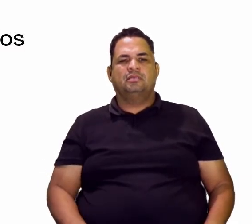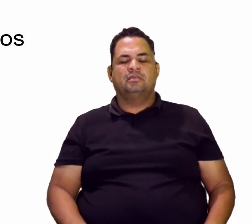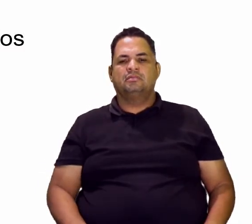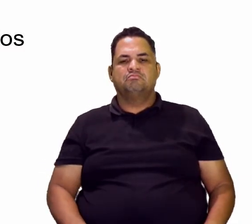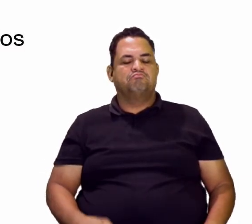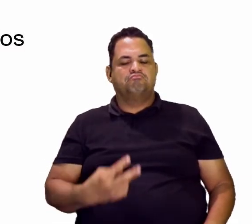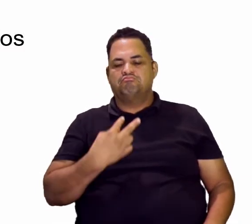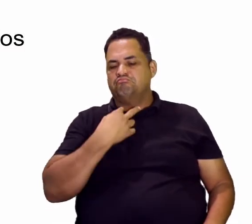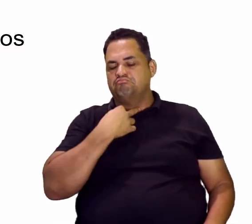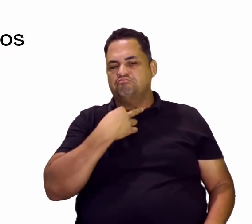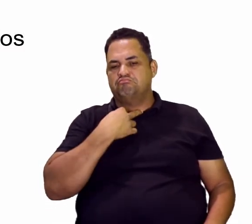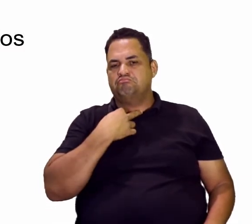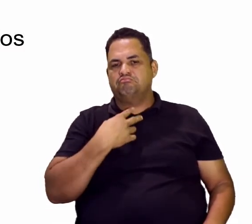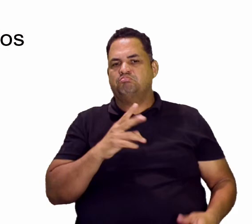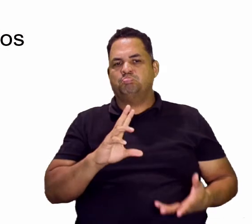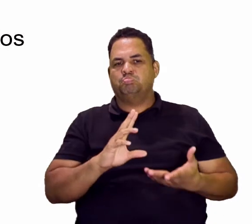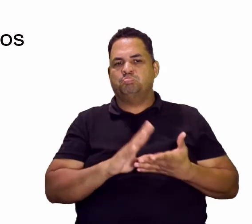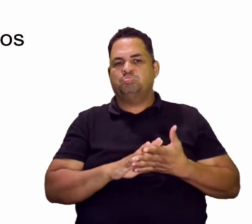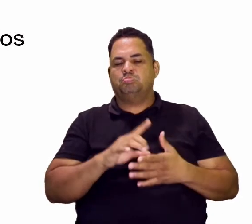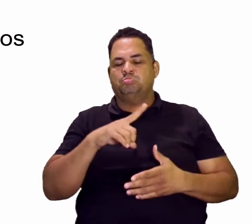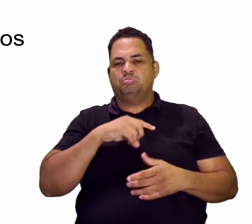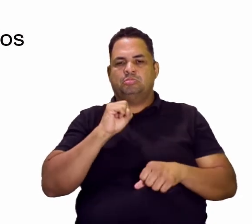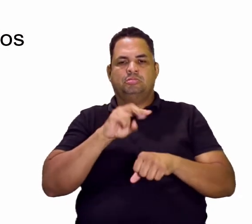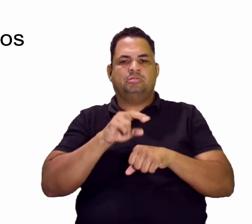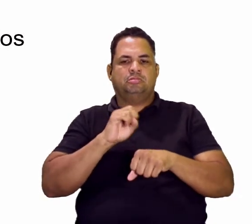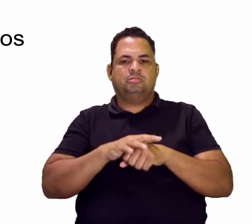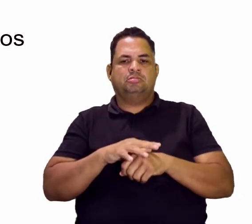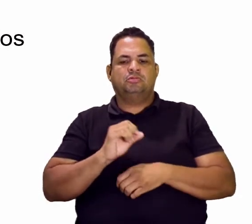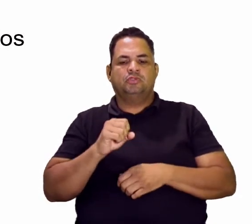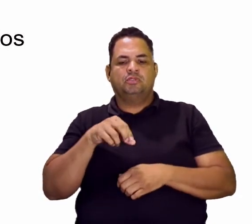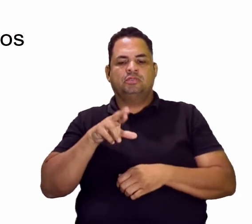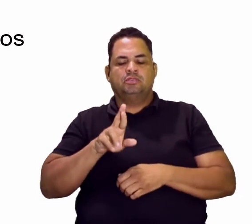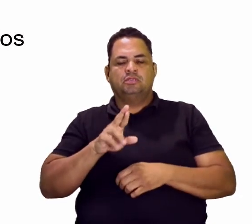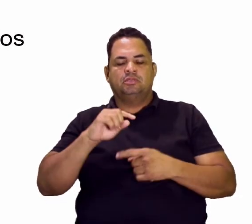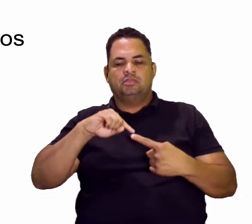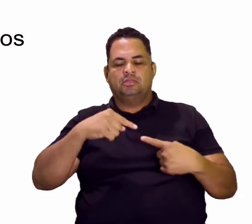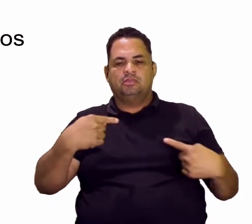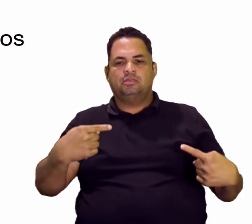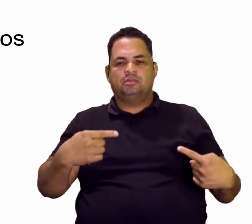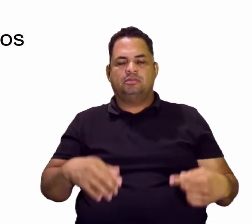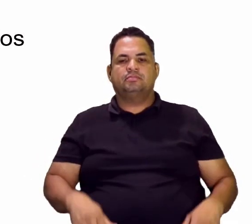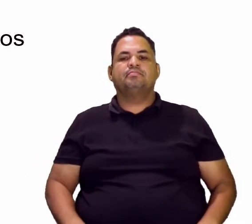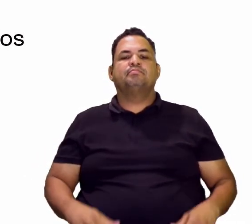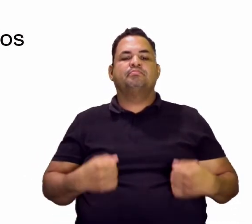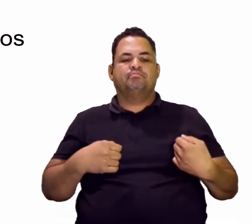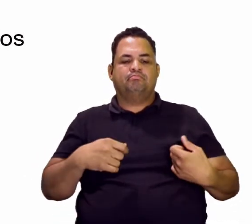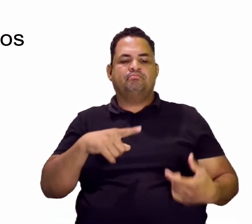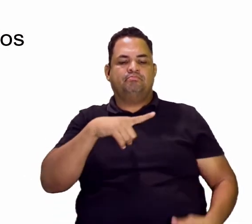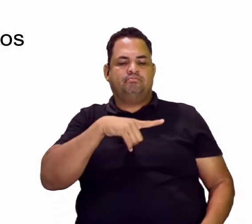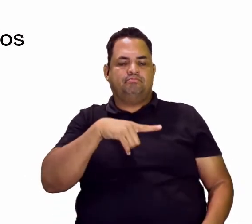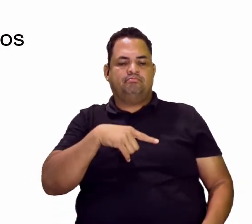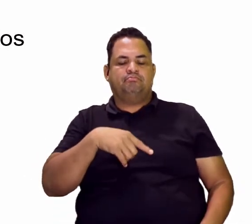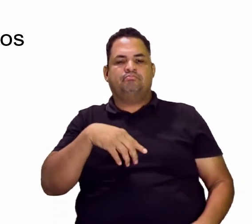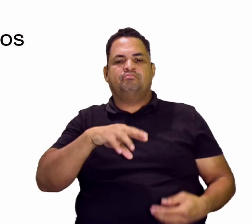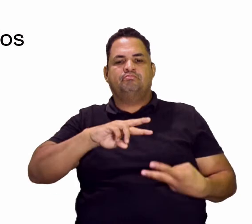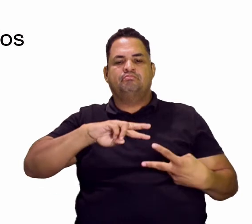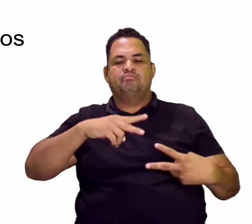Então, eu não posso ter vírus somente de RNA, ou seja, retrovírus. Eu também posso ter vírus